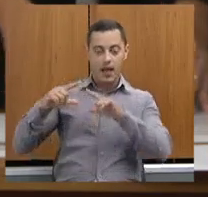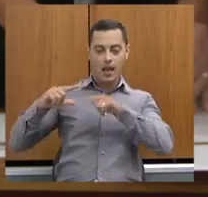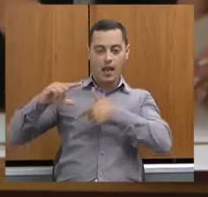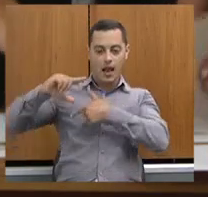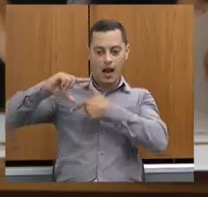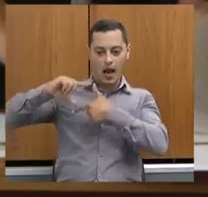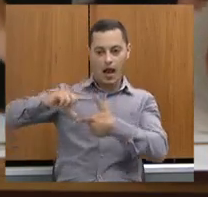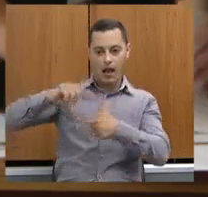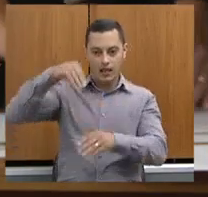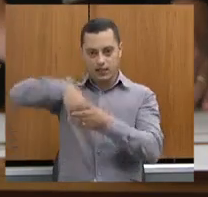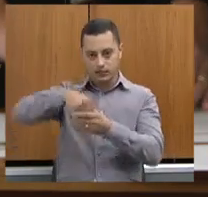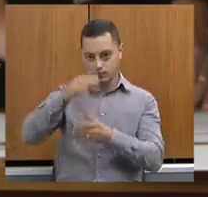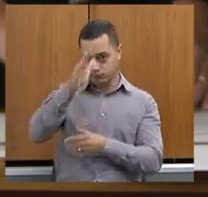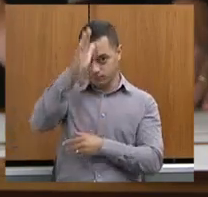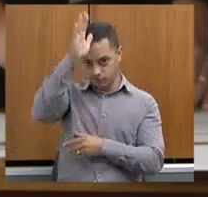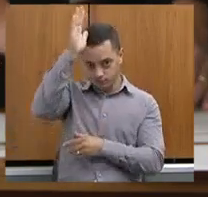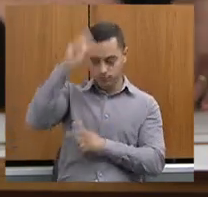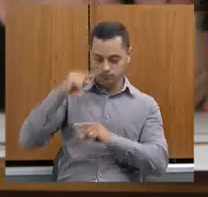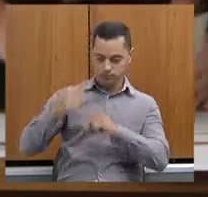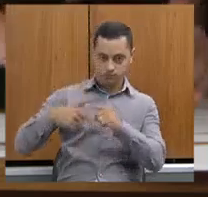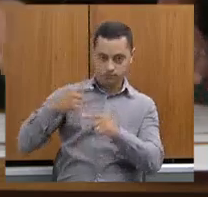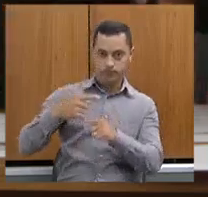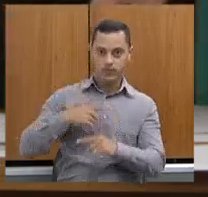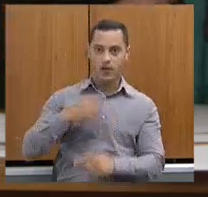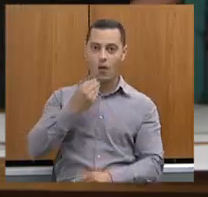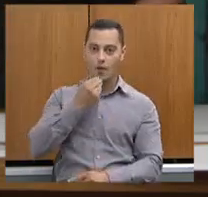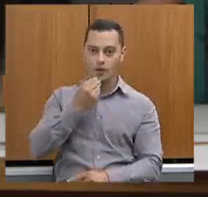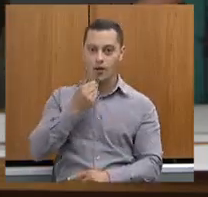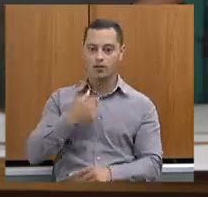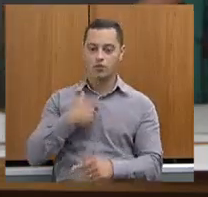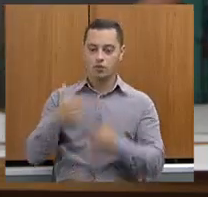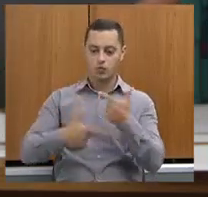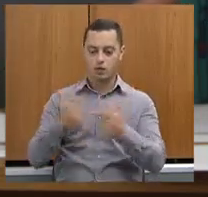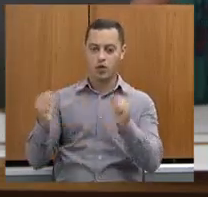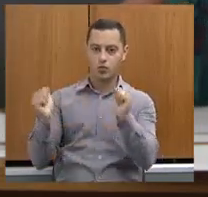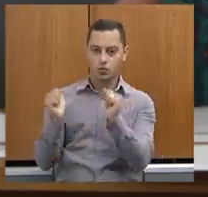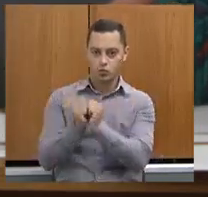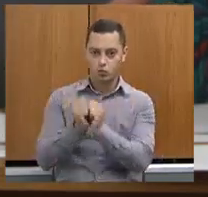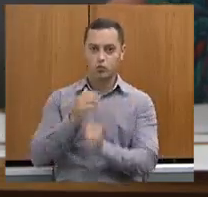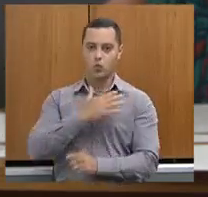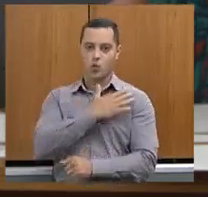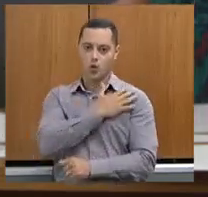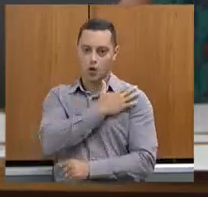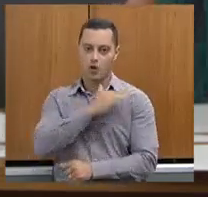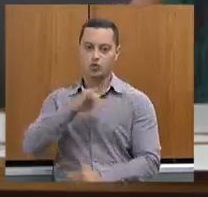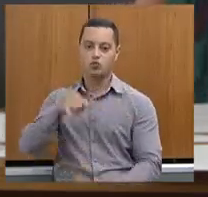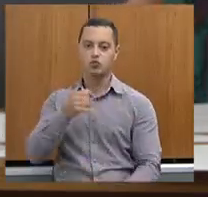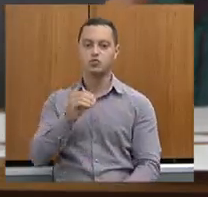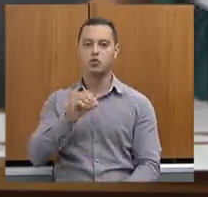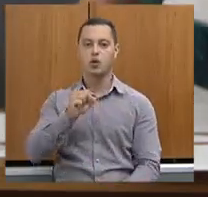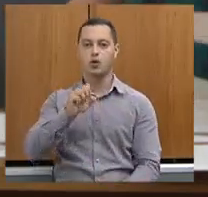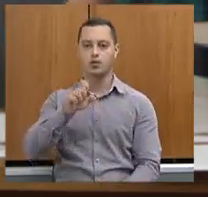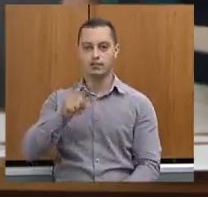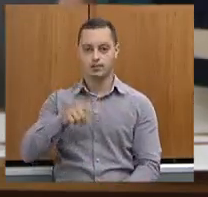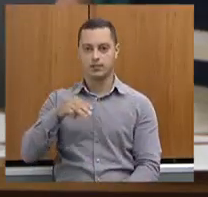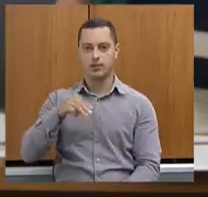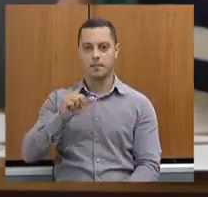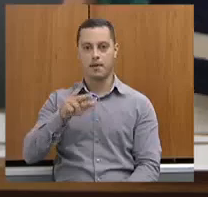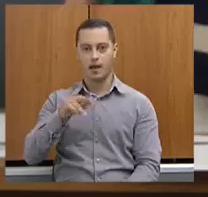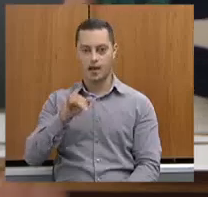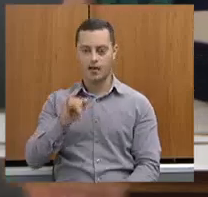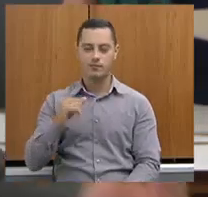depois tive a oportunidade de trabalhar com o próprio Coronel José Maria Gomes como o senhor mesmo colocou sobretudo